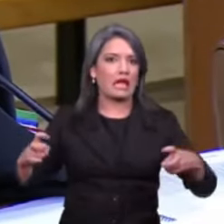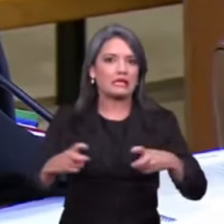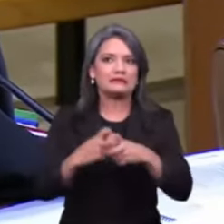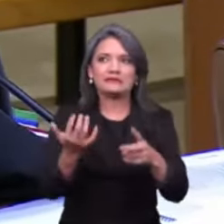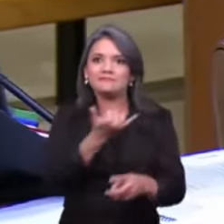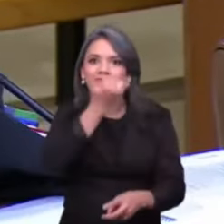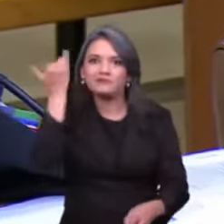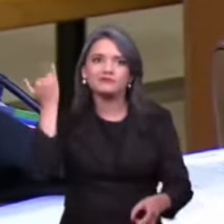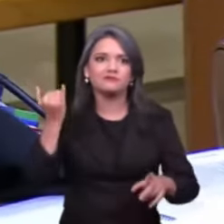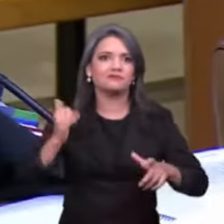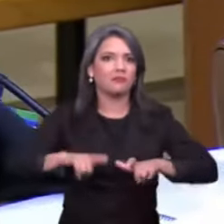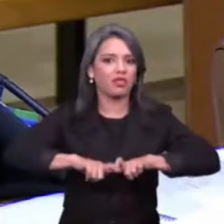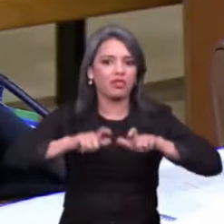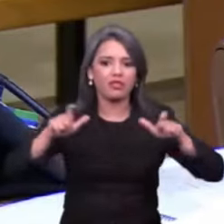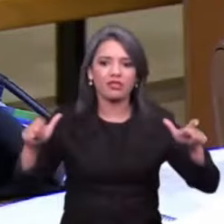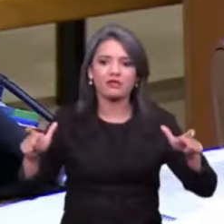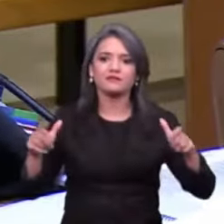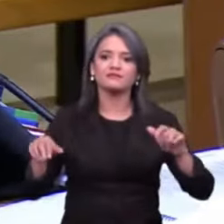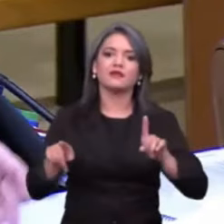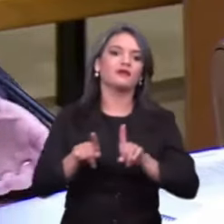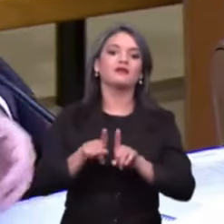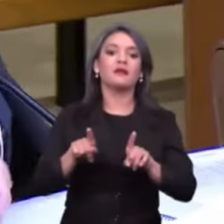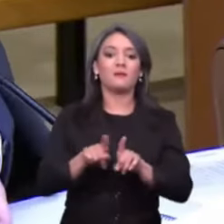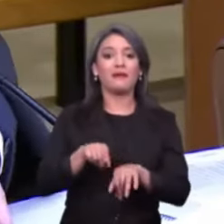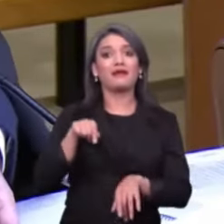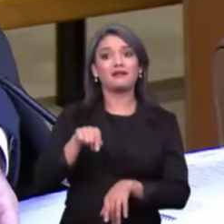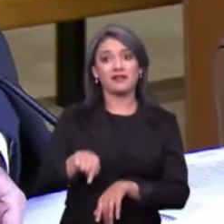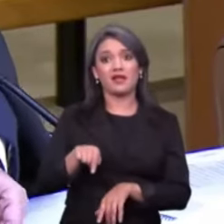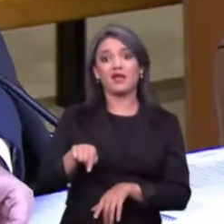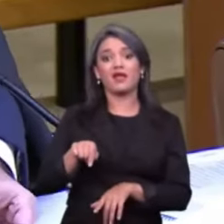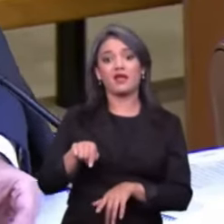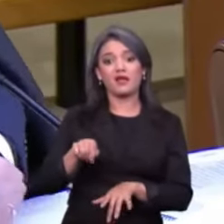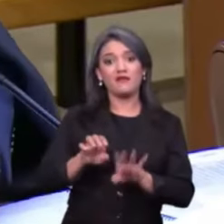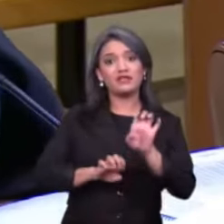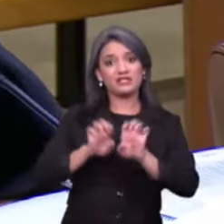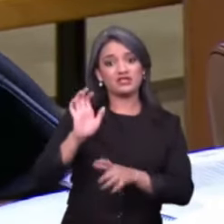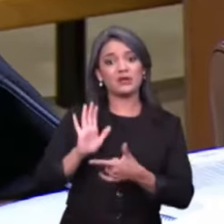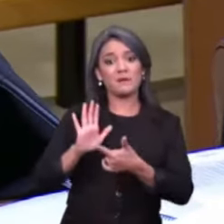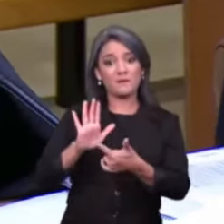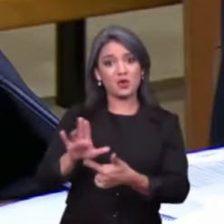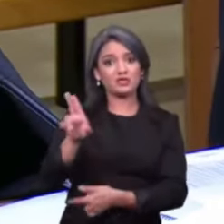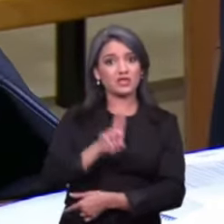E os números indicam que ainda houve aumento do uso.